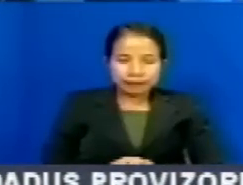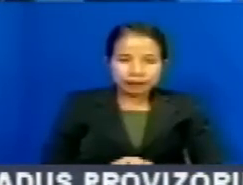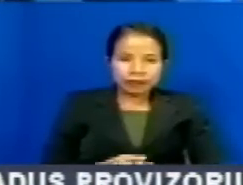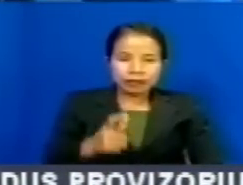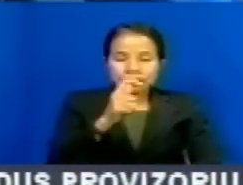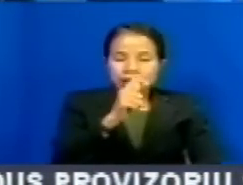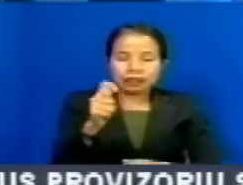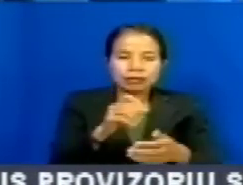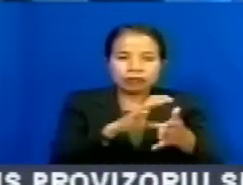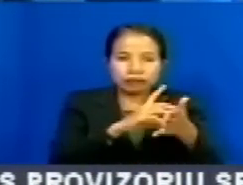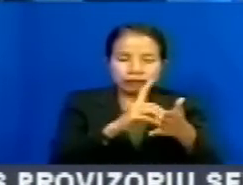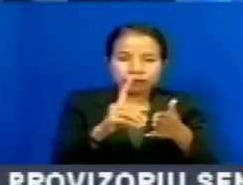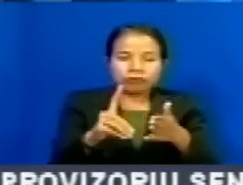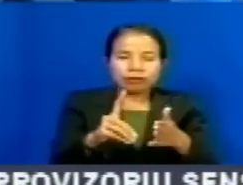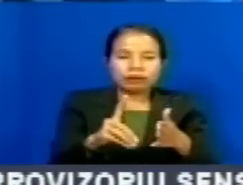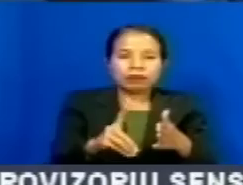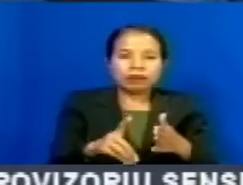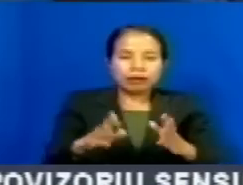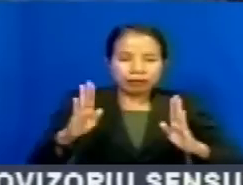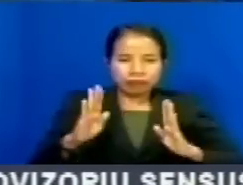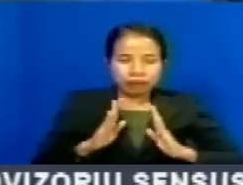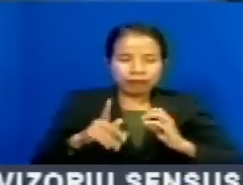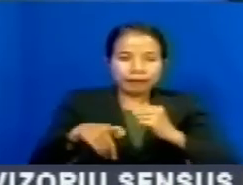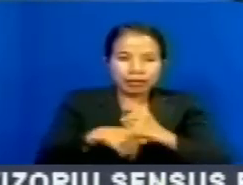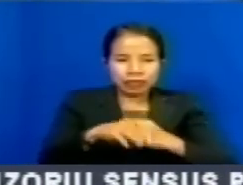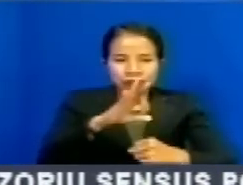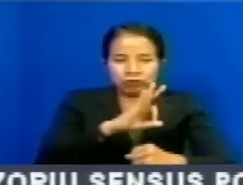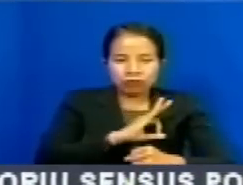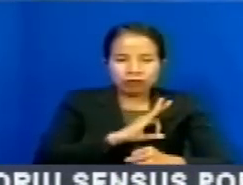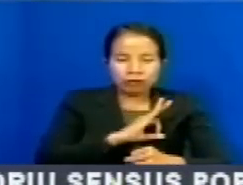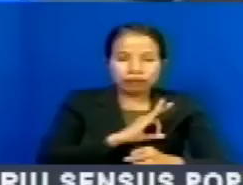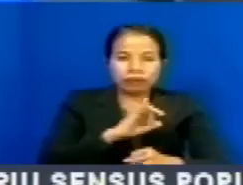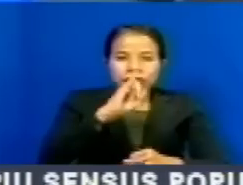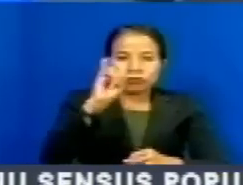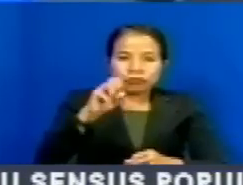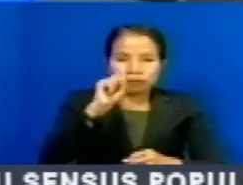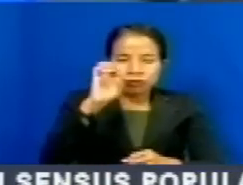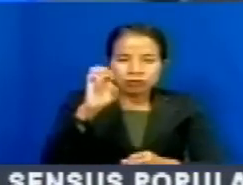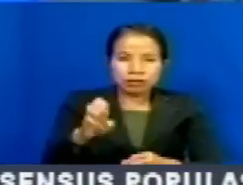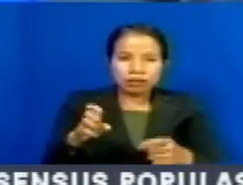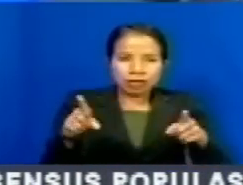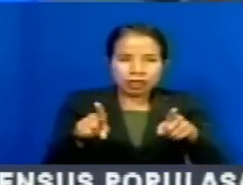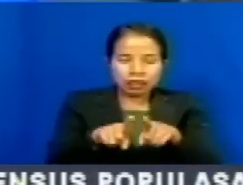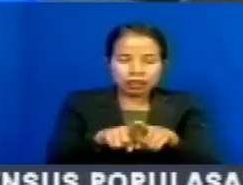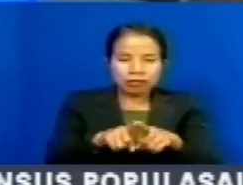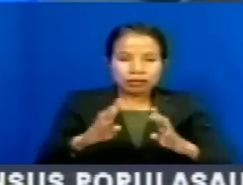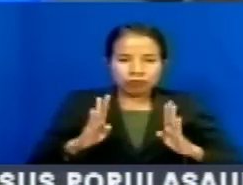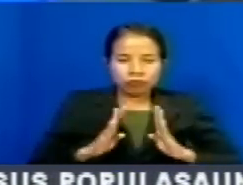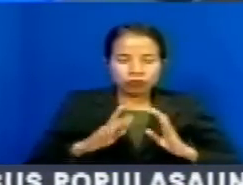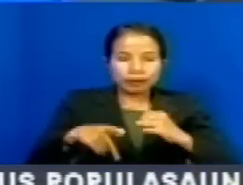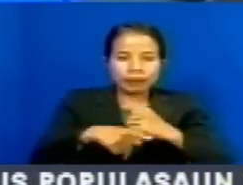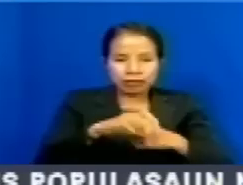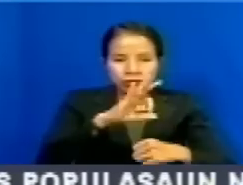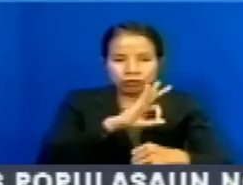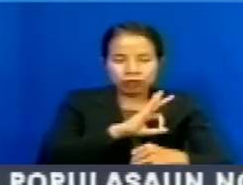Terça-feira, né, Conselheiro Máximo, Partido Kunto, José dos Santos, na Imoribuca, declara. Núder Conselheiro, Partido Kunto, Lori